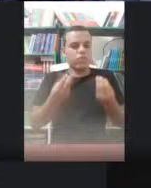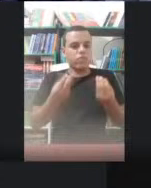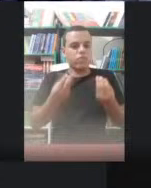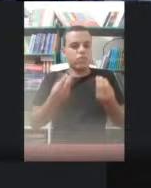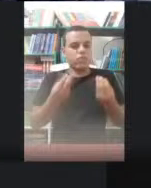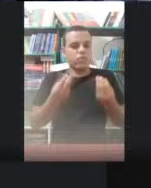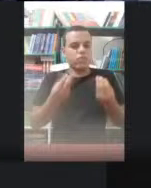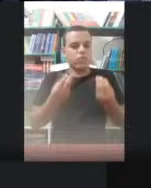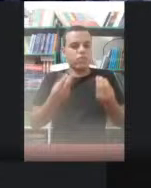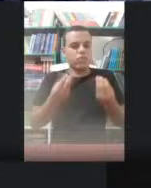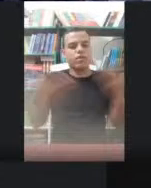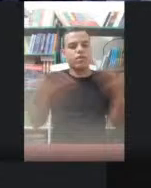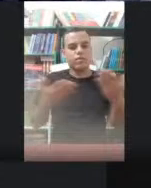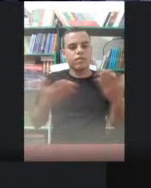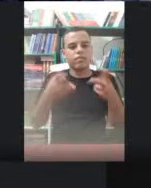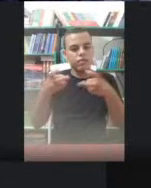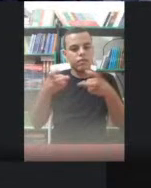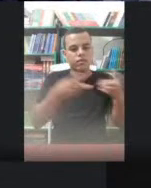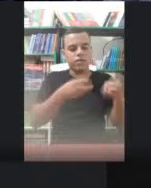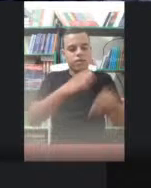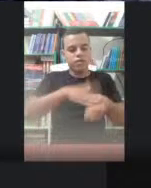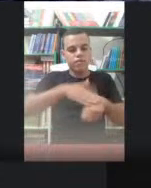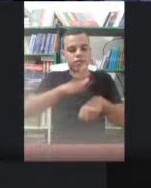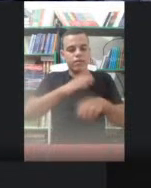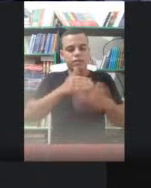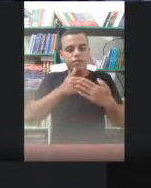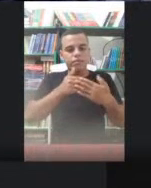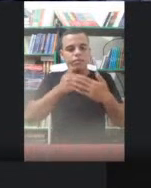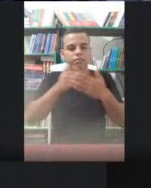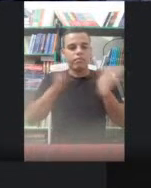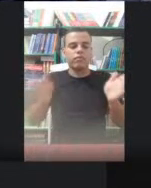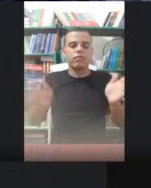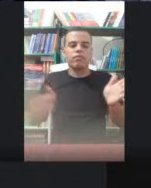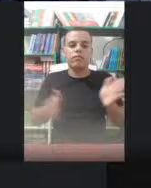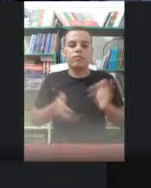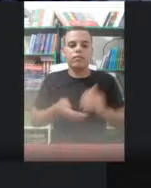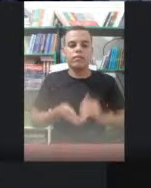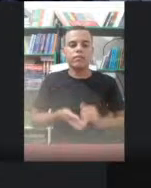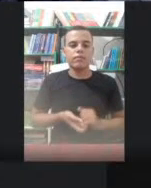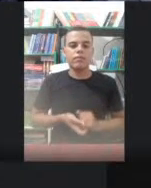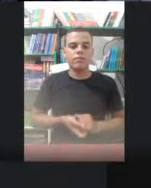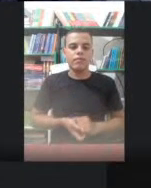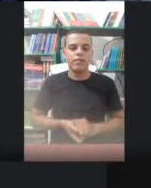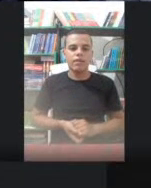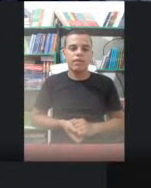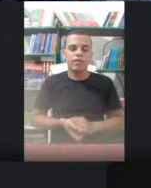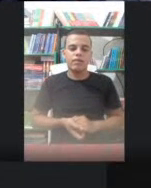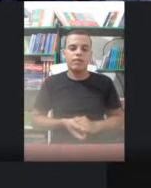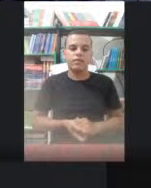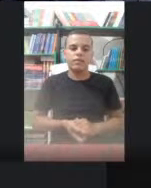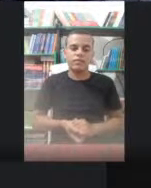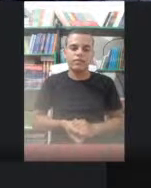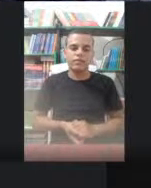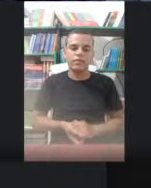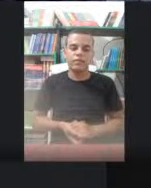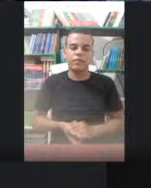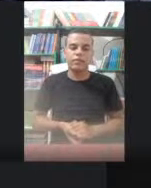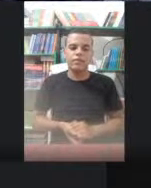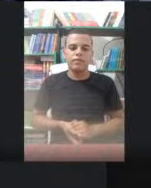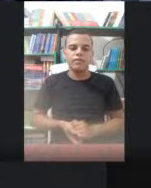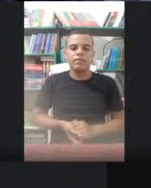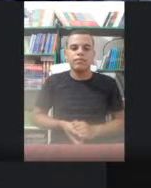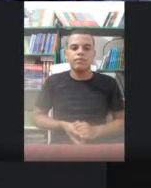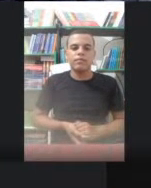seja mais visível, né, palpável, que a gente pode incidir nesses aspectos, e